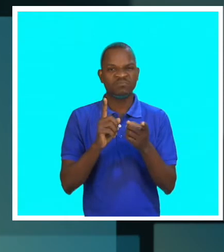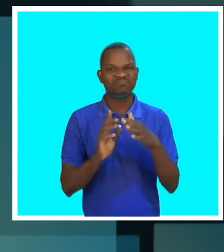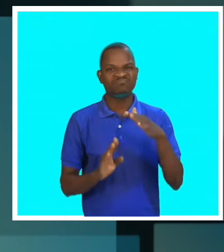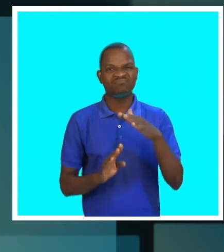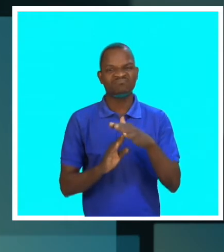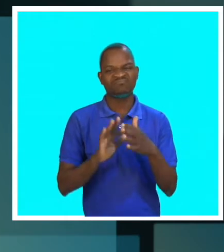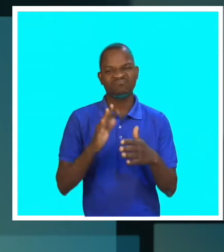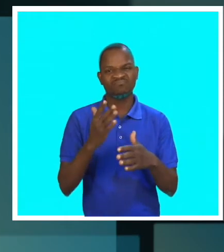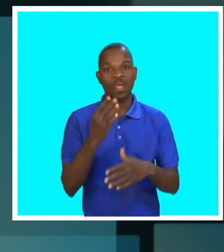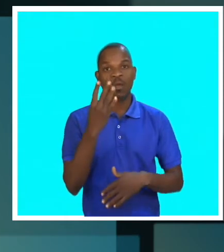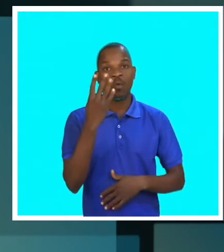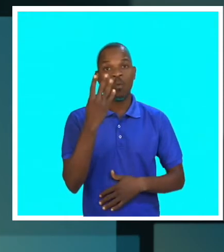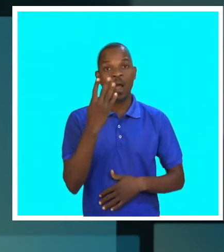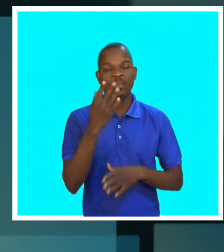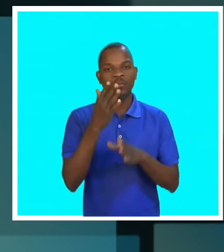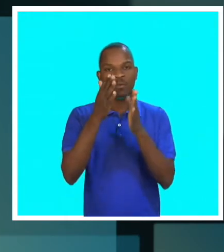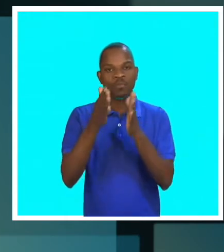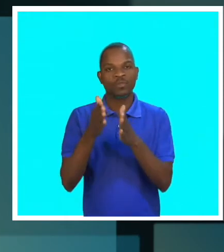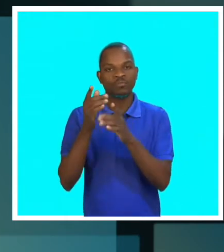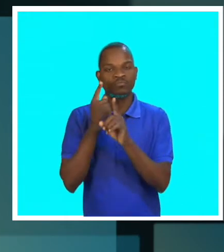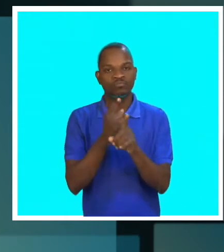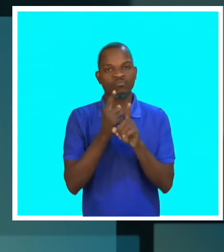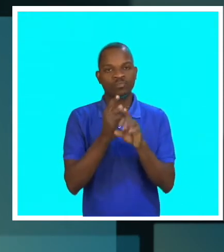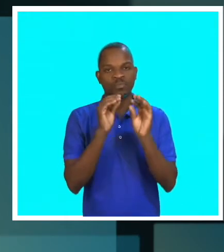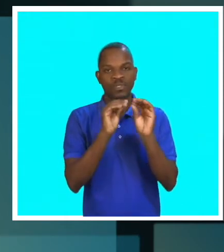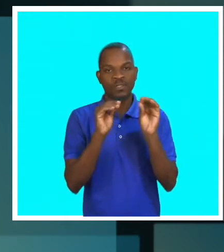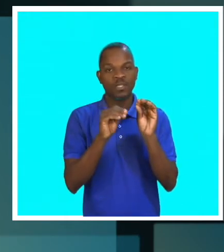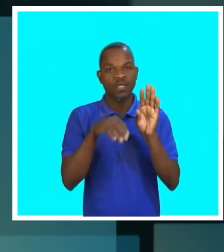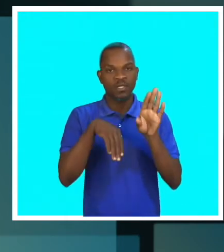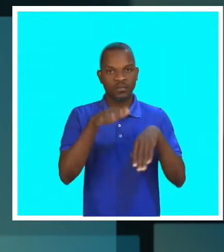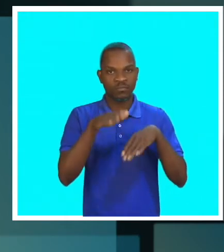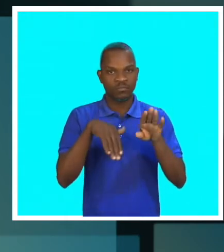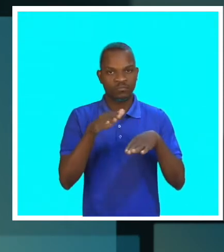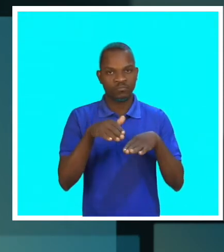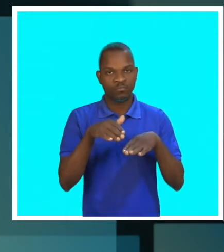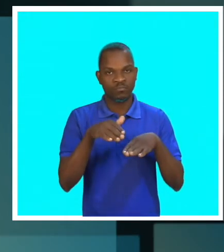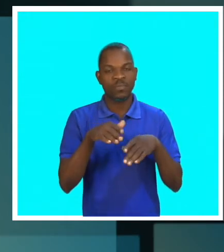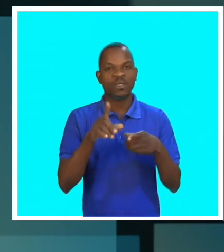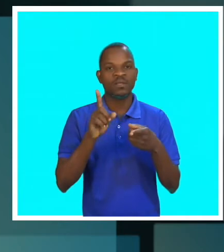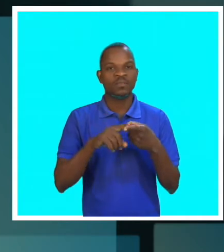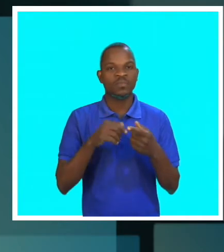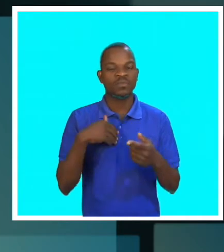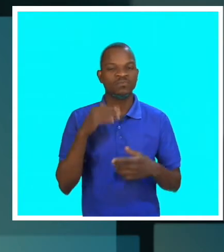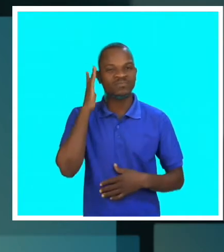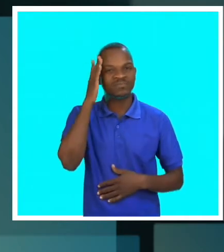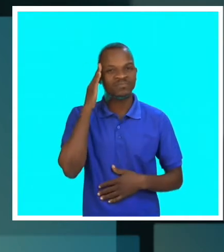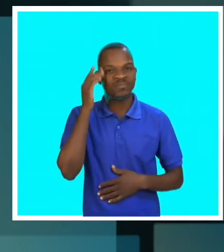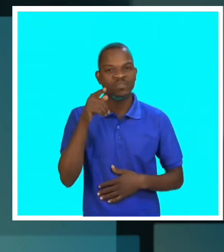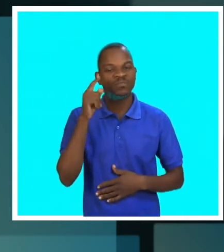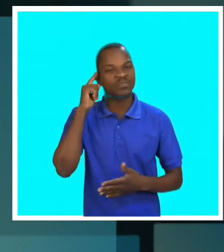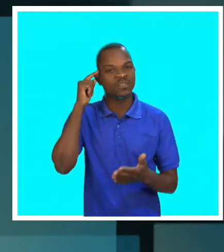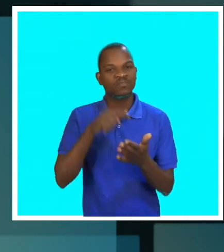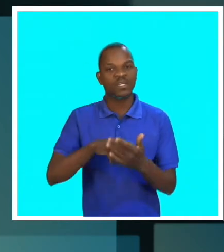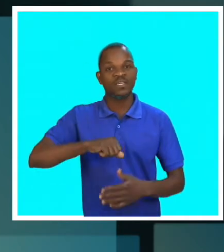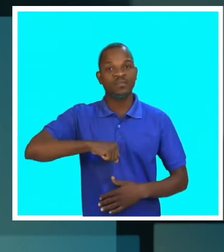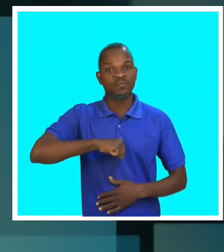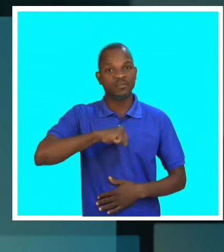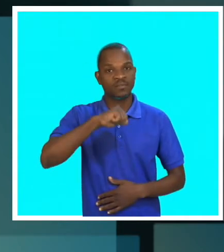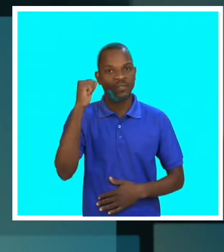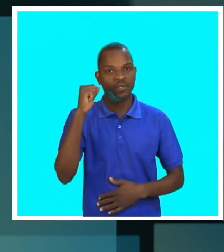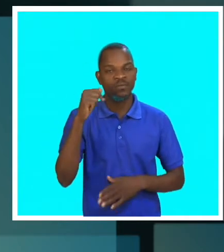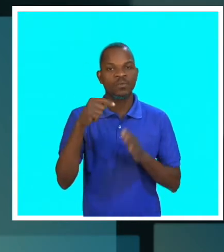quatro no ativo. Acho que não chegam. Então, eu acho que é um ganho muito grande que